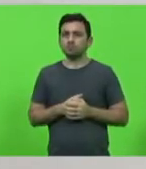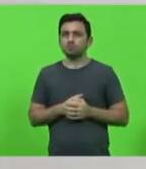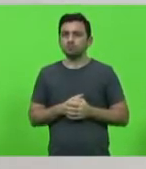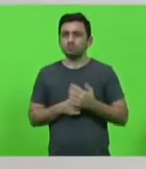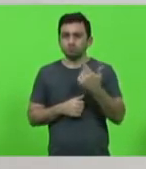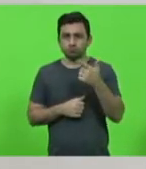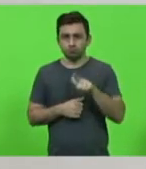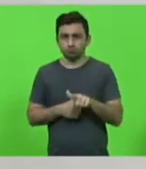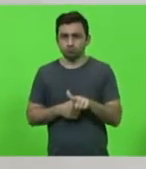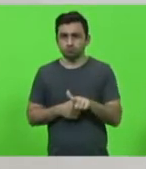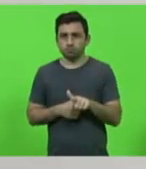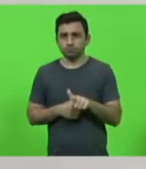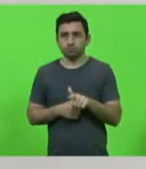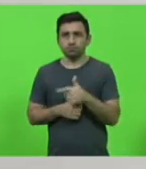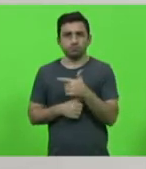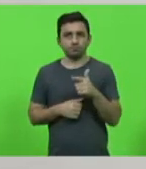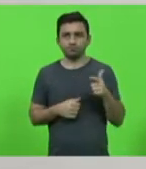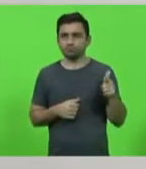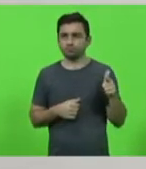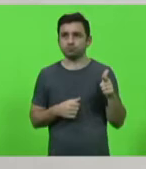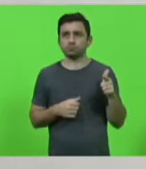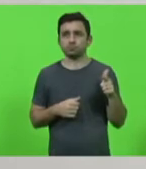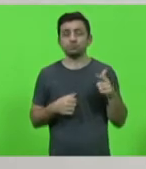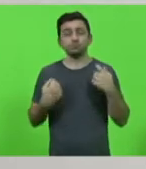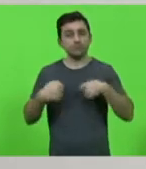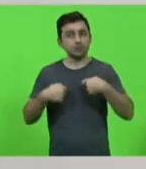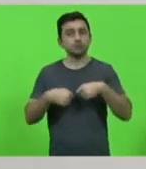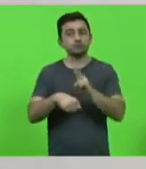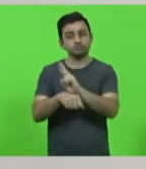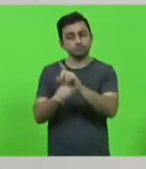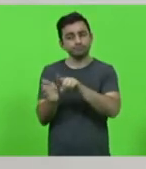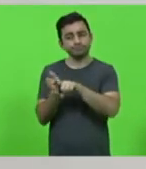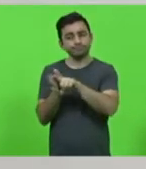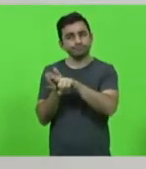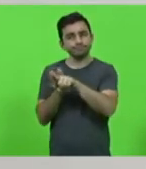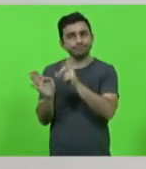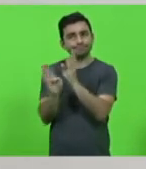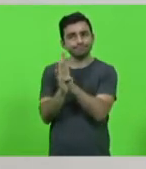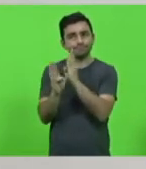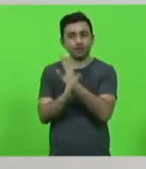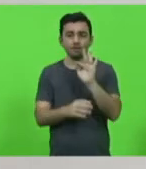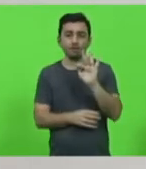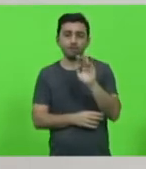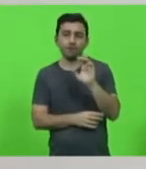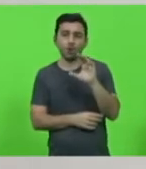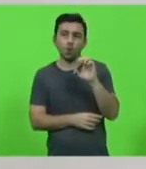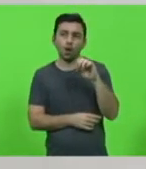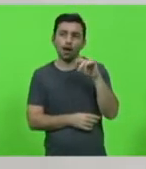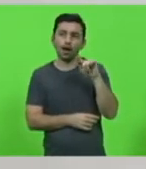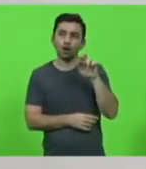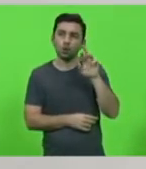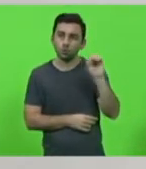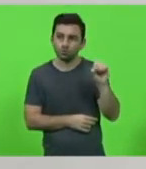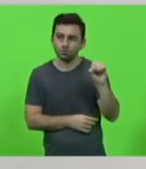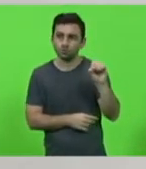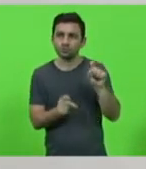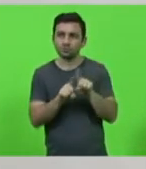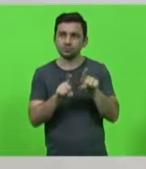mais tarde, até acabar, ter que fazer uma cariação entre a FECOAGRO, entre o